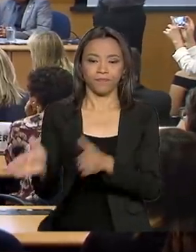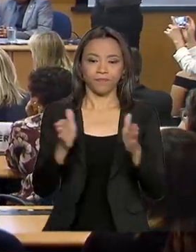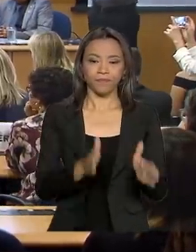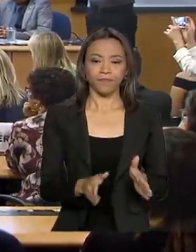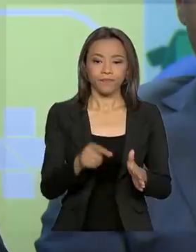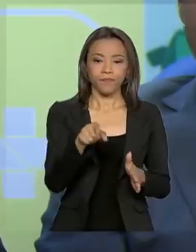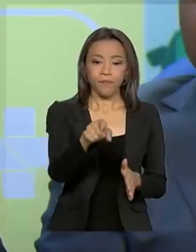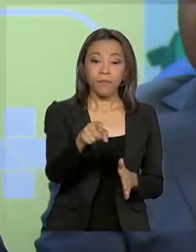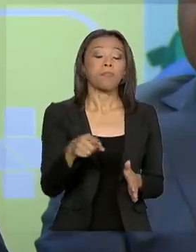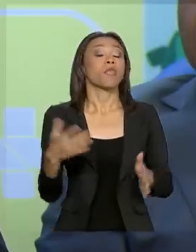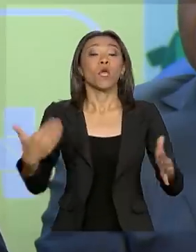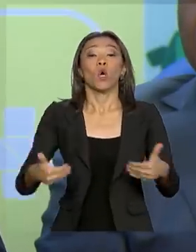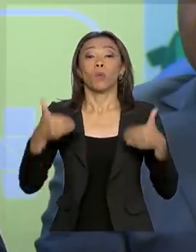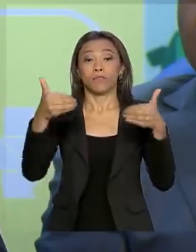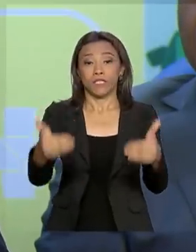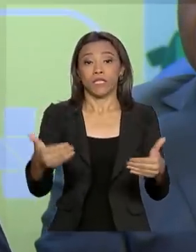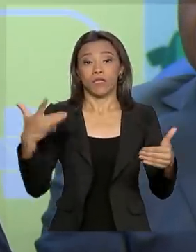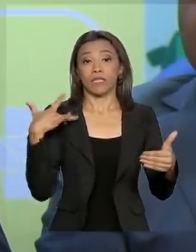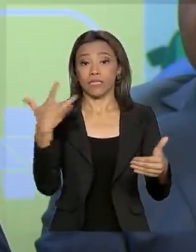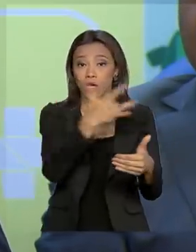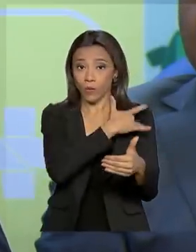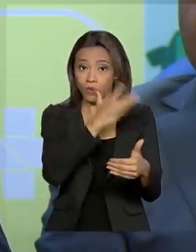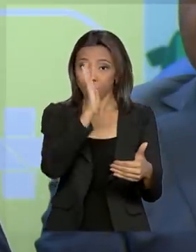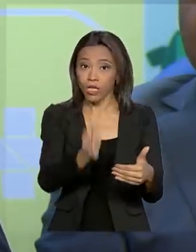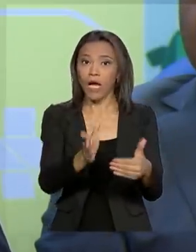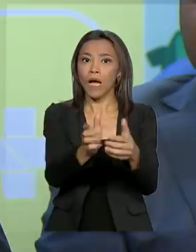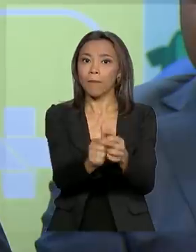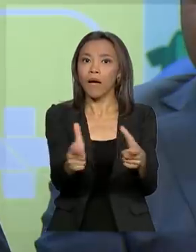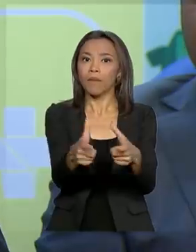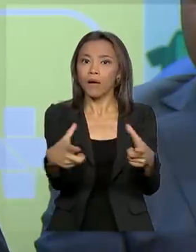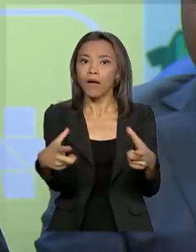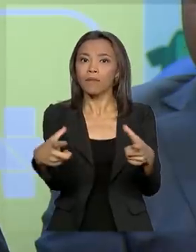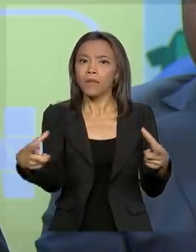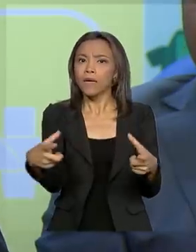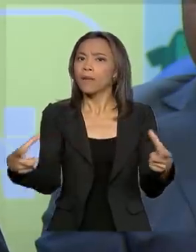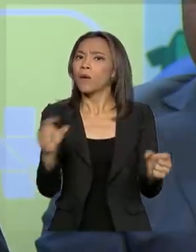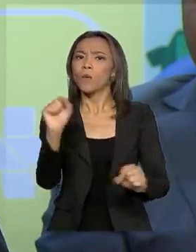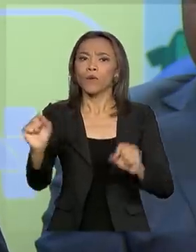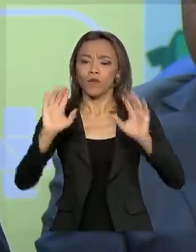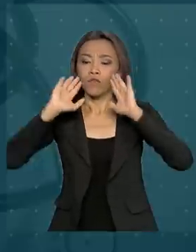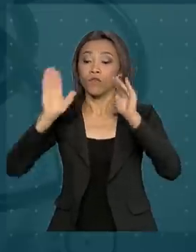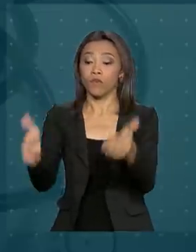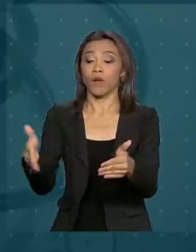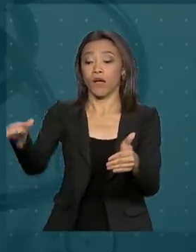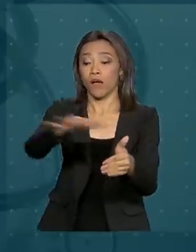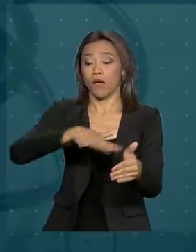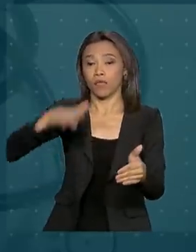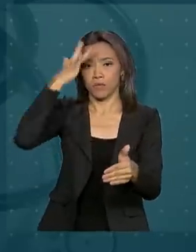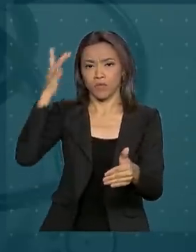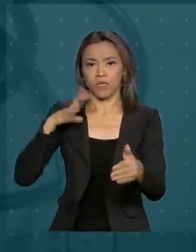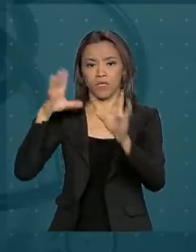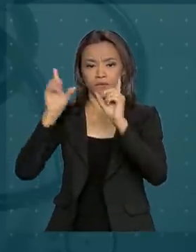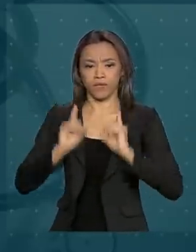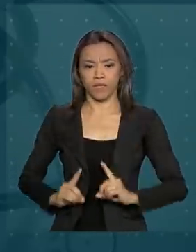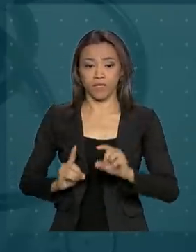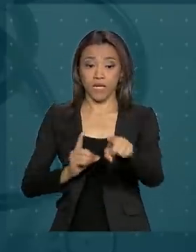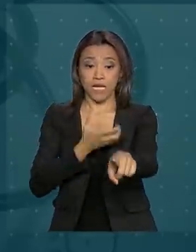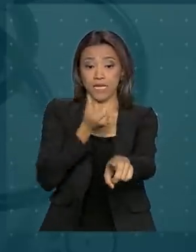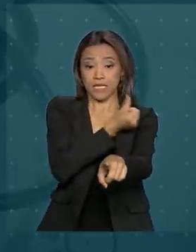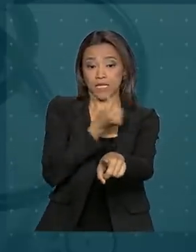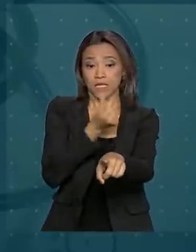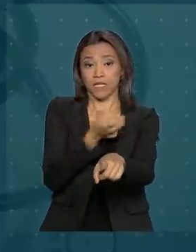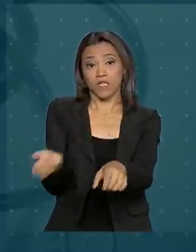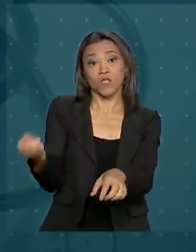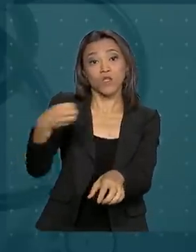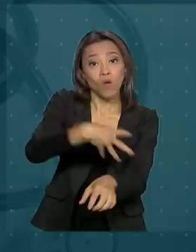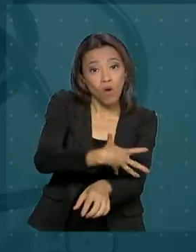Saúde anunciou ampliação dos serviços de saúde direcionados a essa população. Serão 66 novos